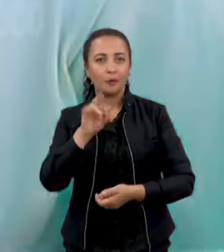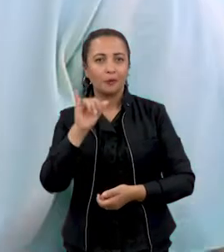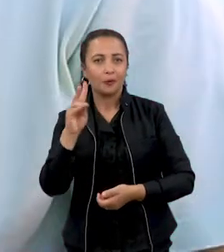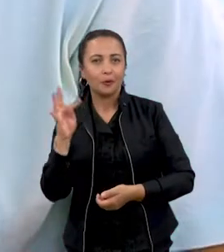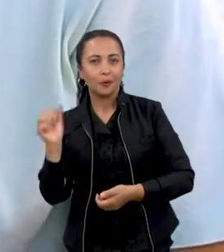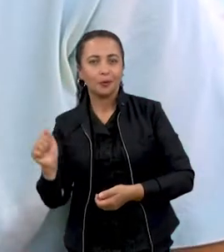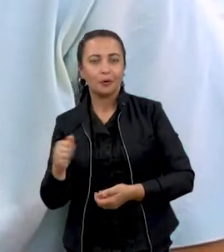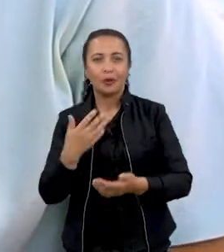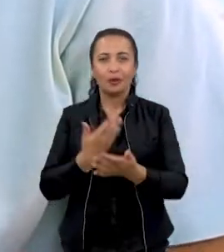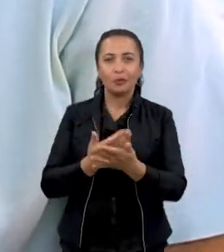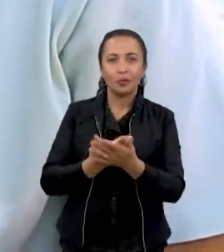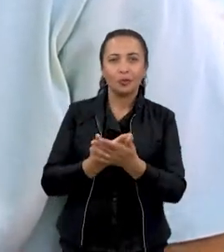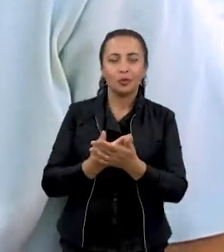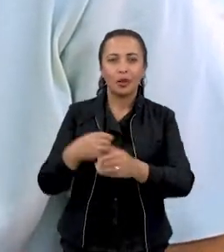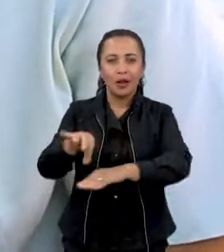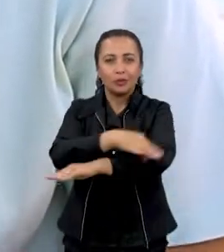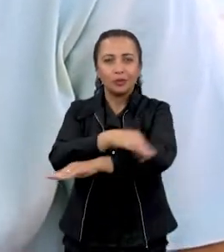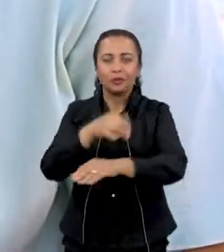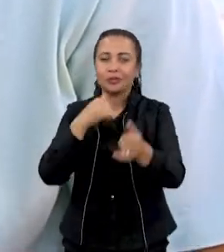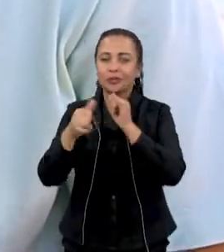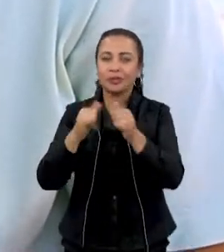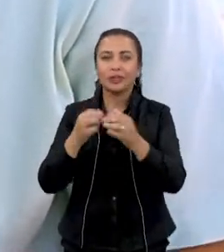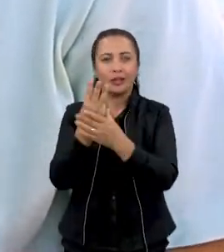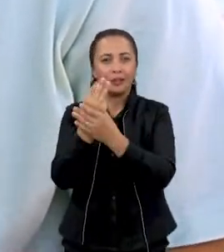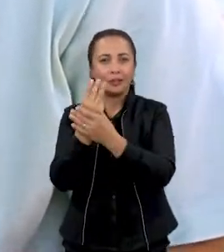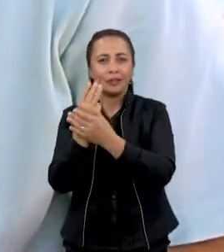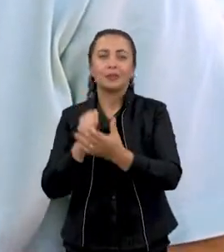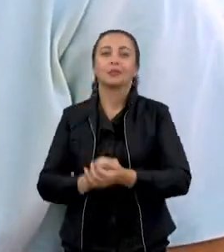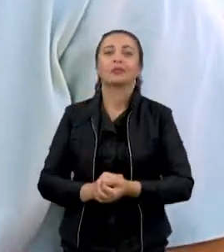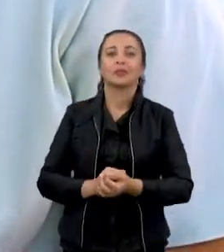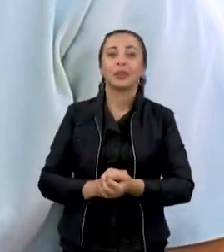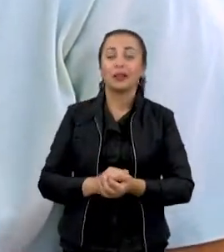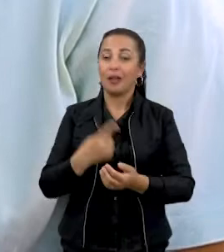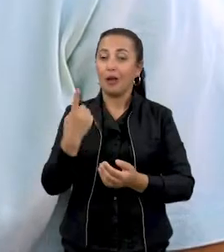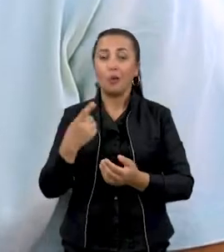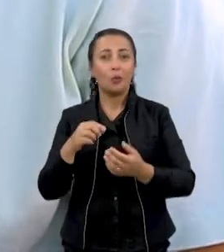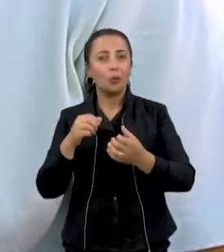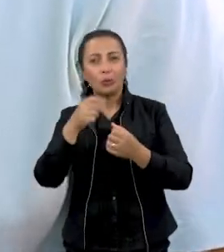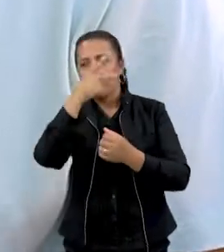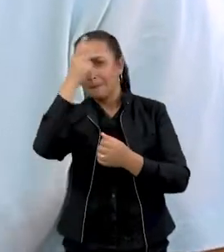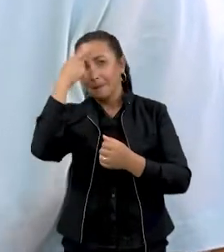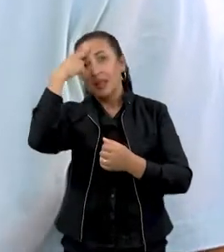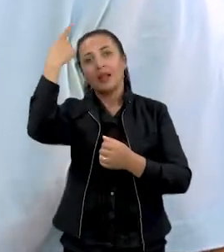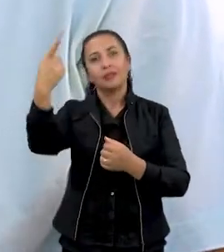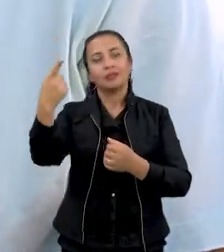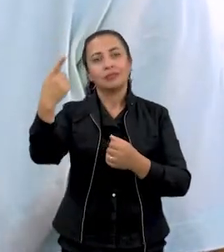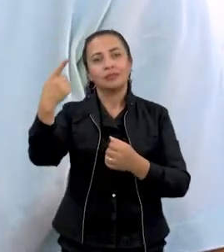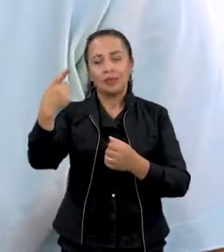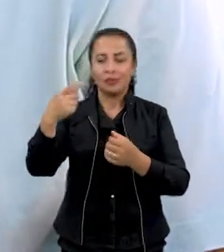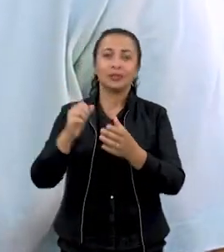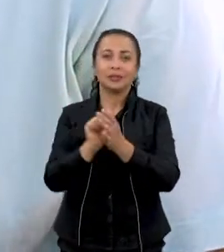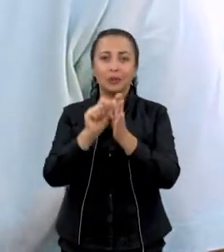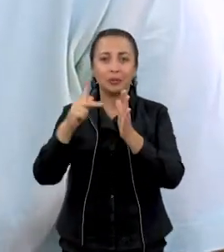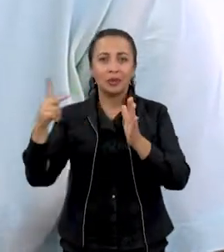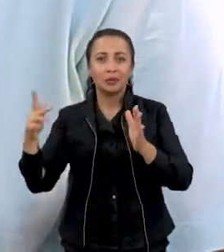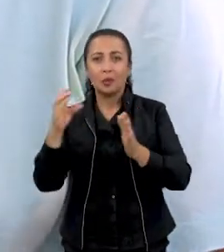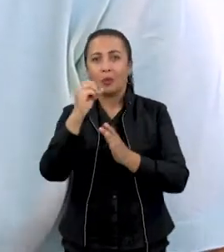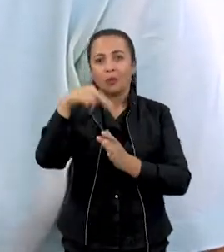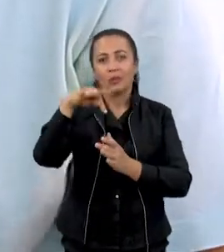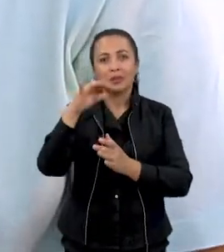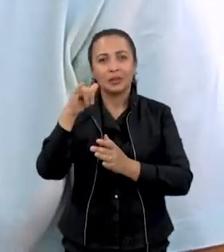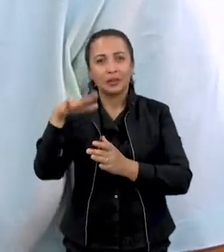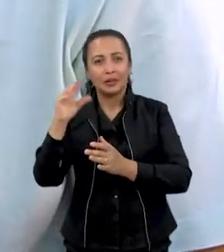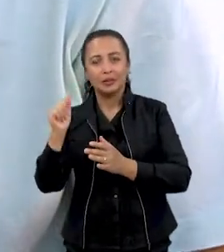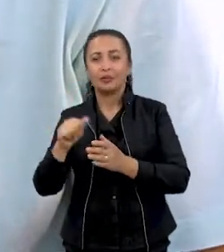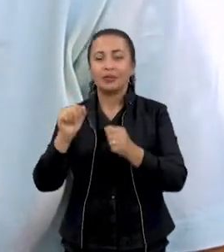Meu nome é Vitor, sou estudante de Engenharia Elétrica na Universidade Federal de Pernambuco. Eu sou um dos fundadores do aplicativo Alltime,